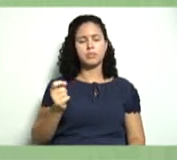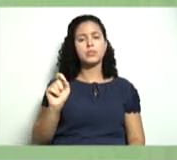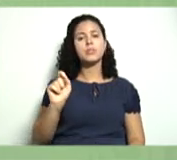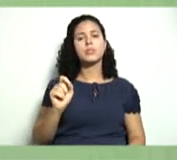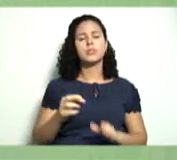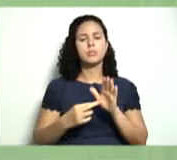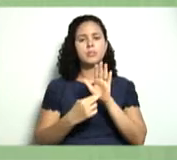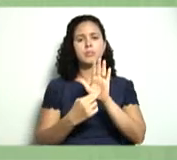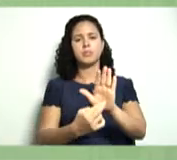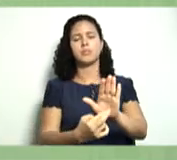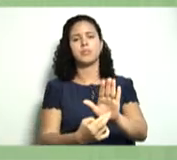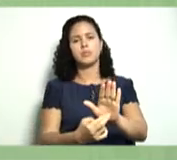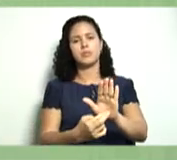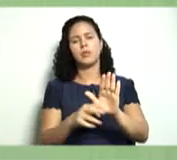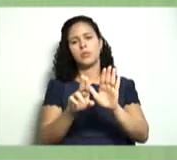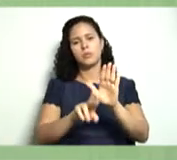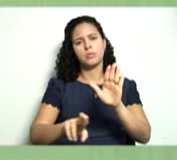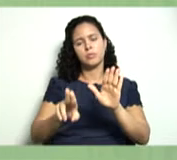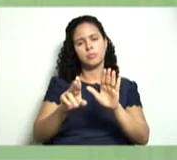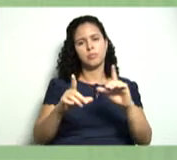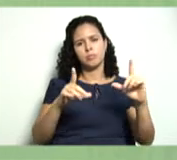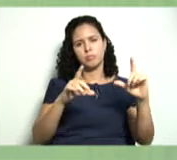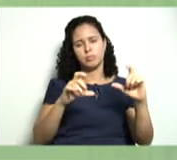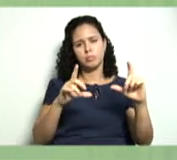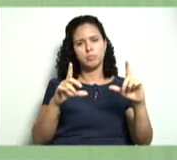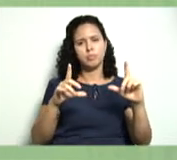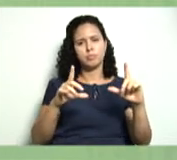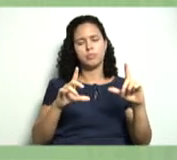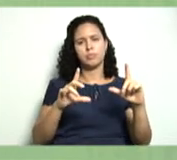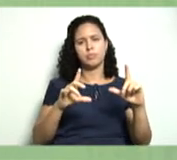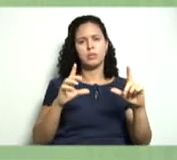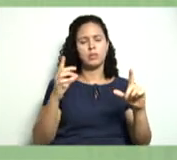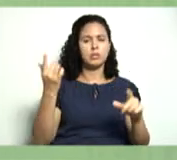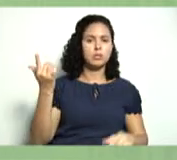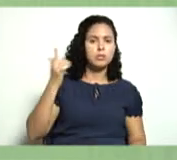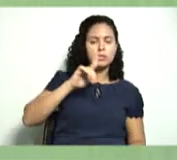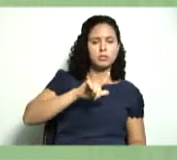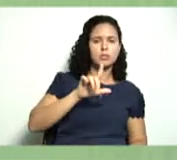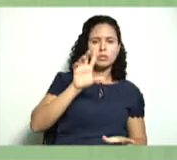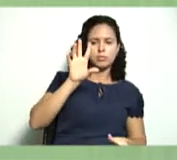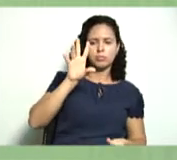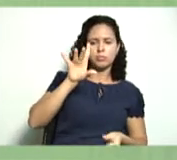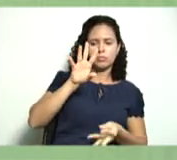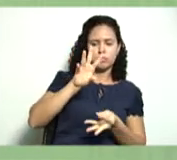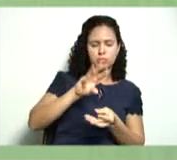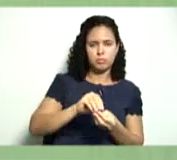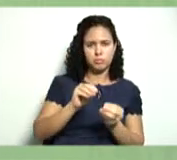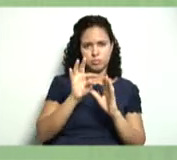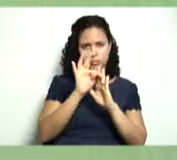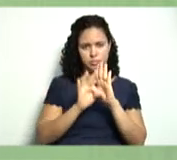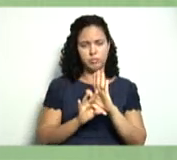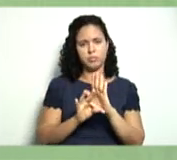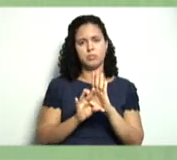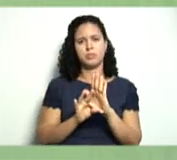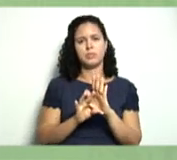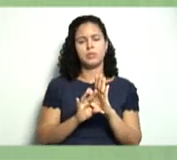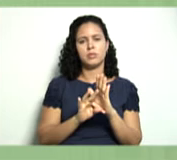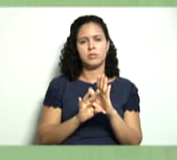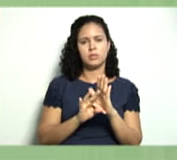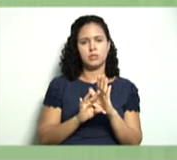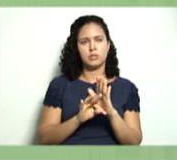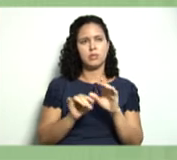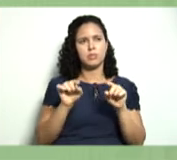porque você utiliza uma imagem é isso e consegue resumir o texto através de